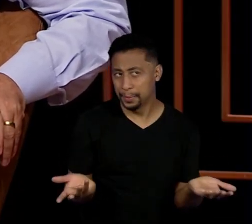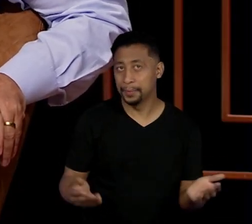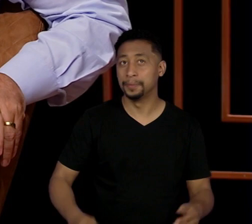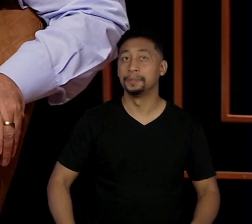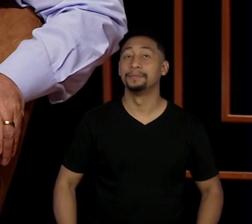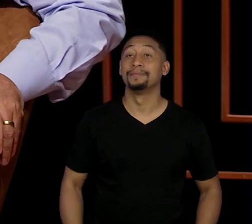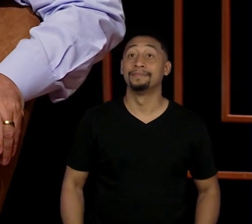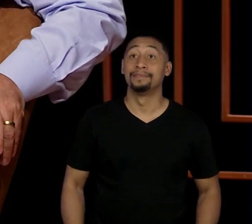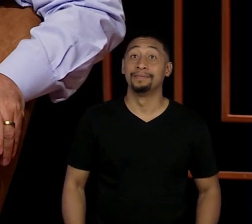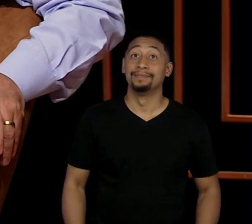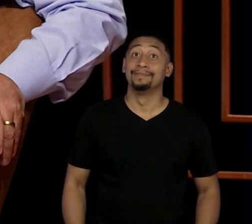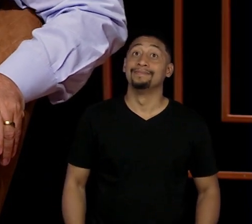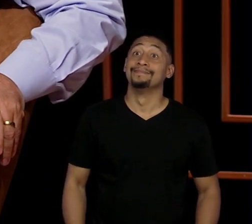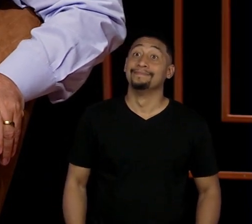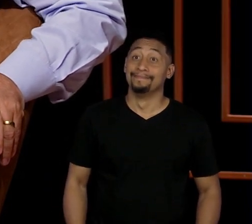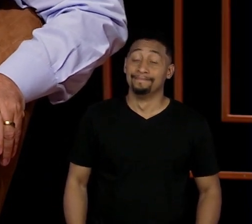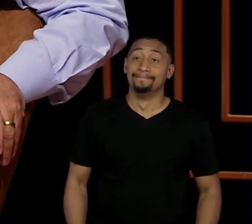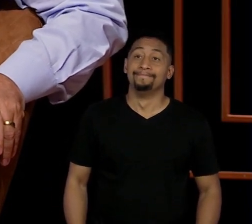Fiquei